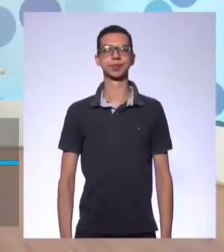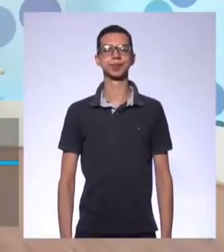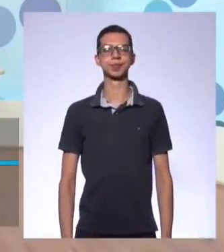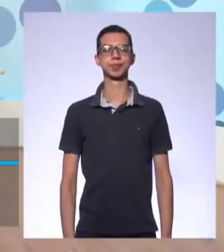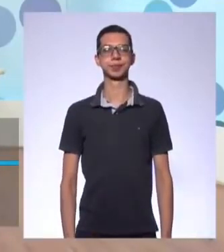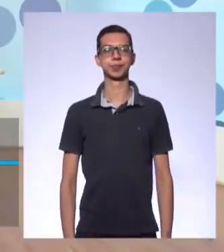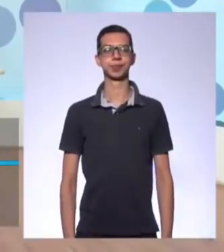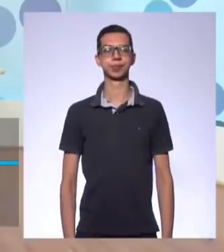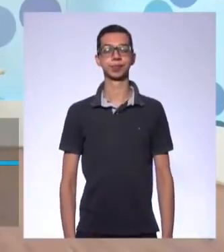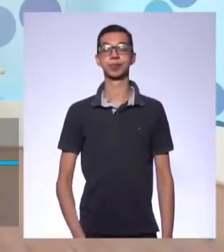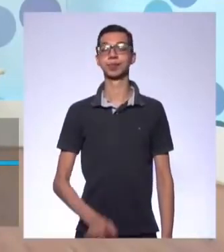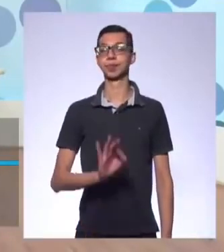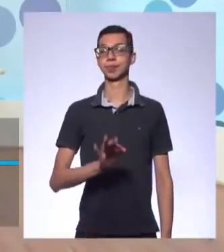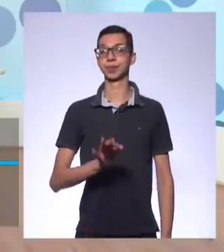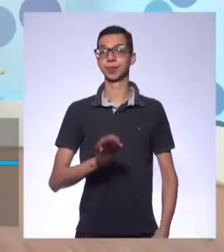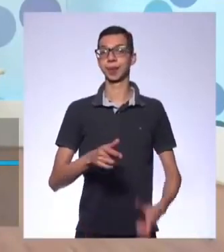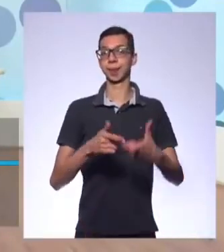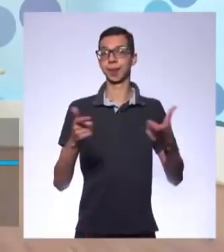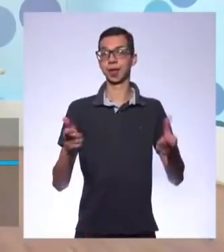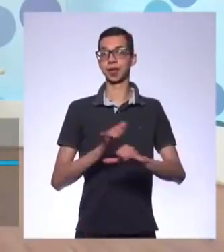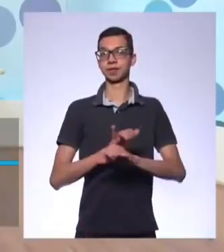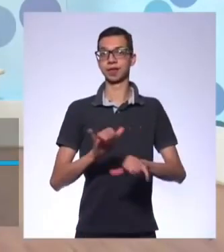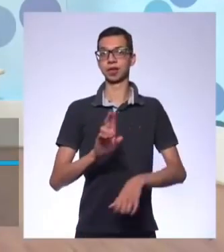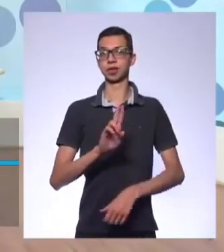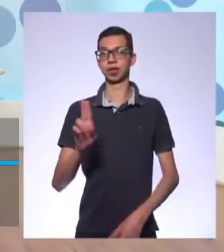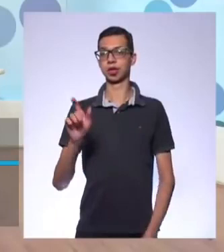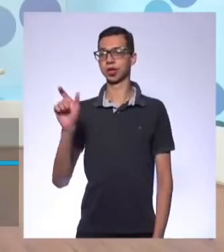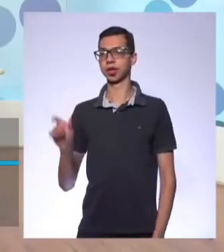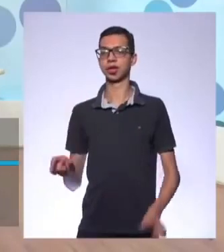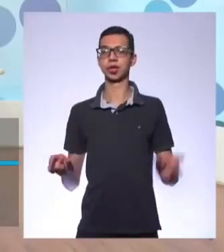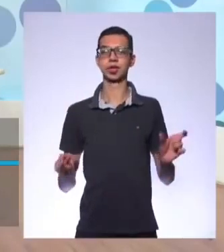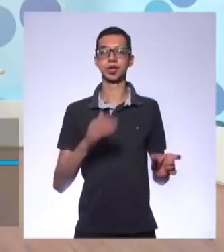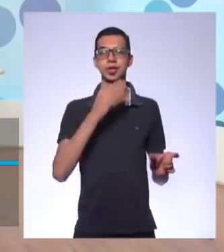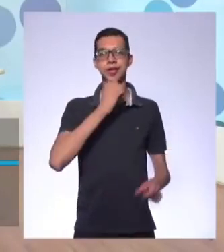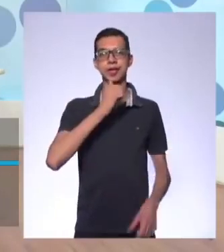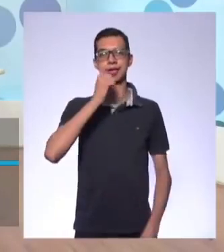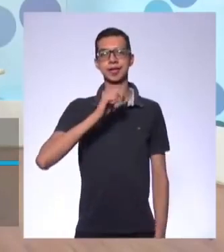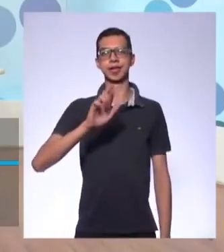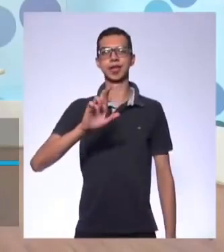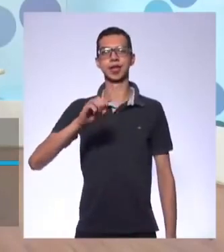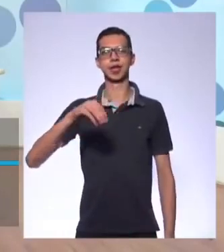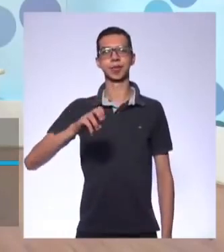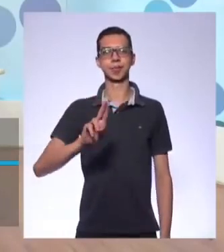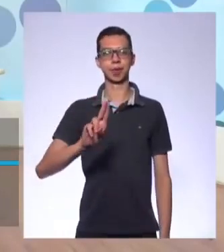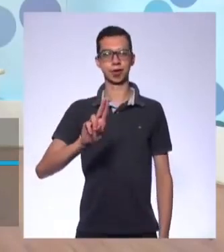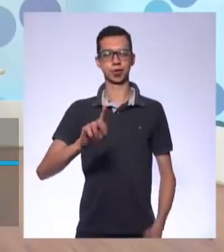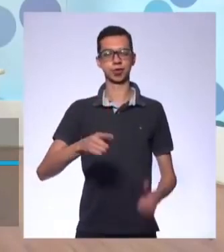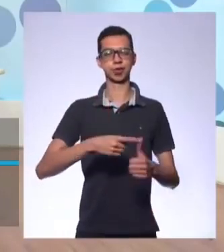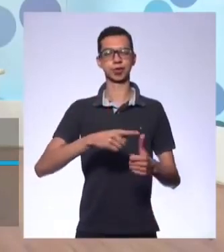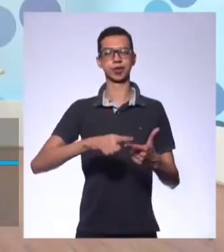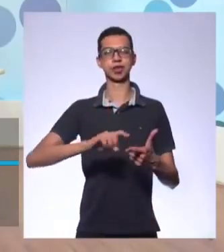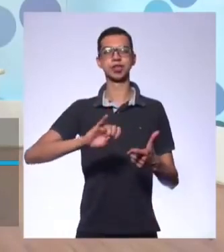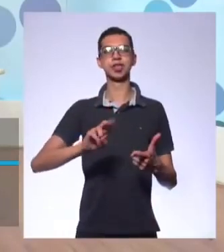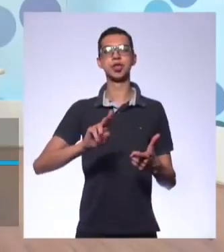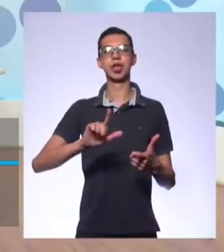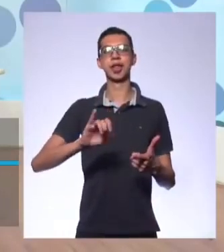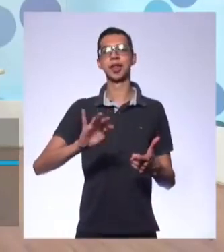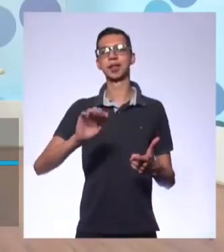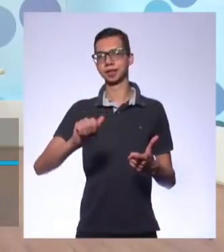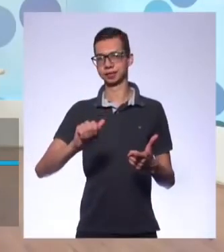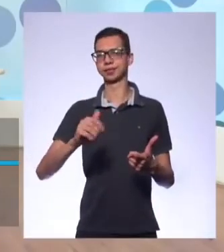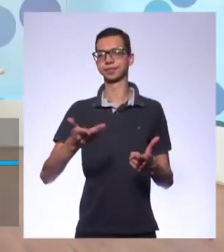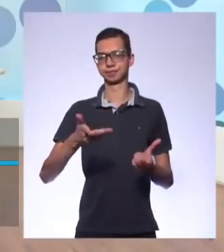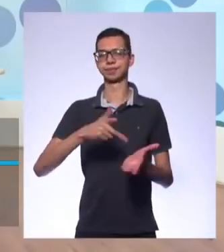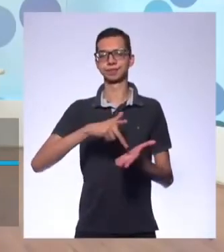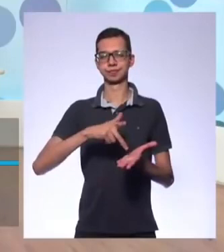Romeu e Julieta, ó. Nem precisamos ficar muito tempo, sim. certo? Essa imagem também está no material de vocês do